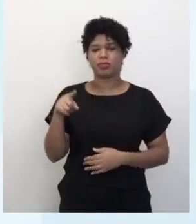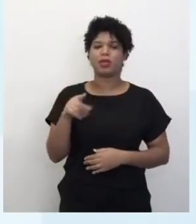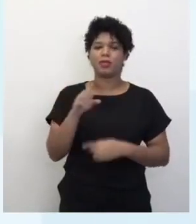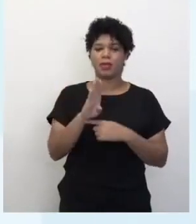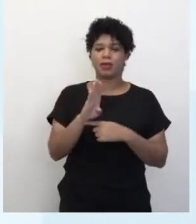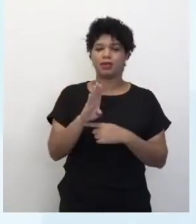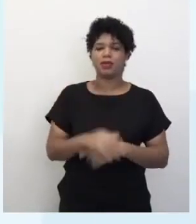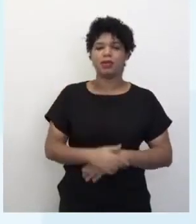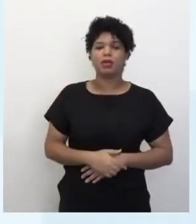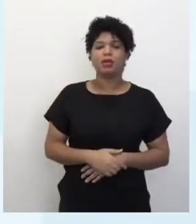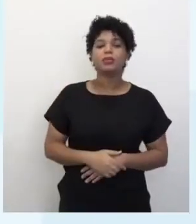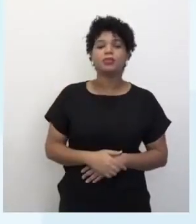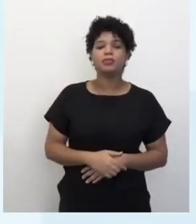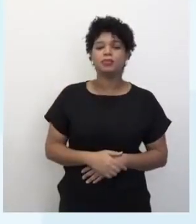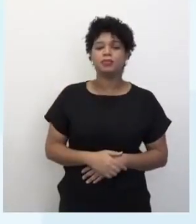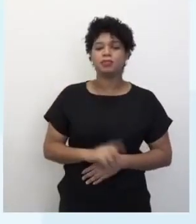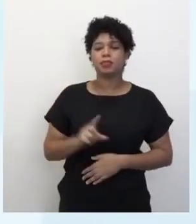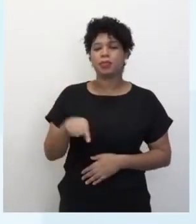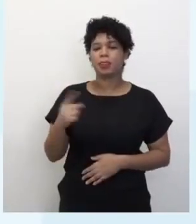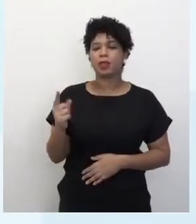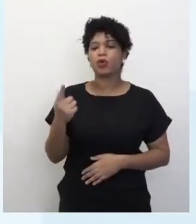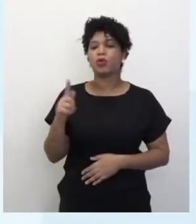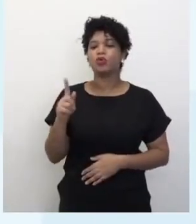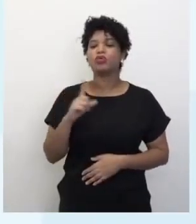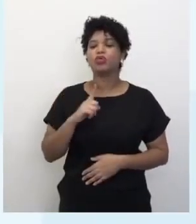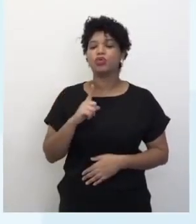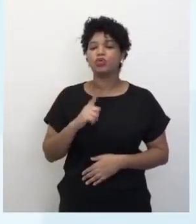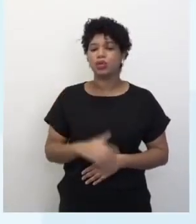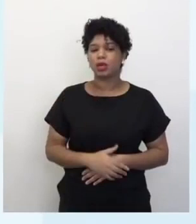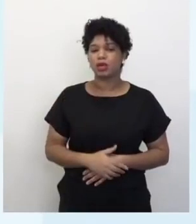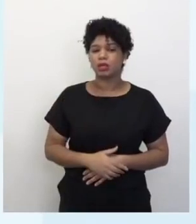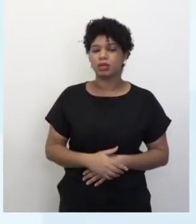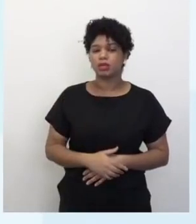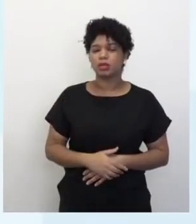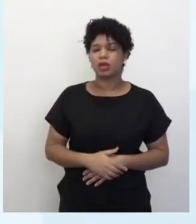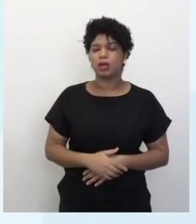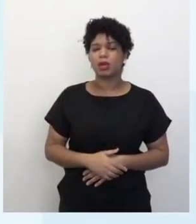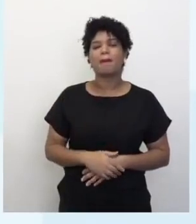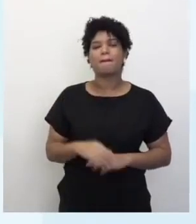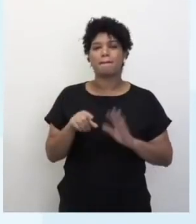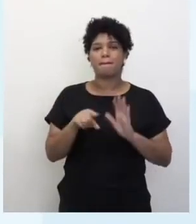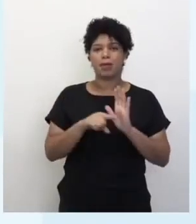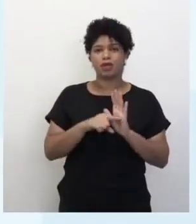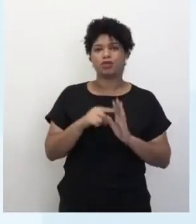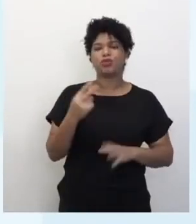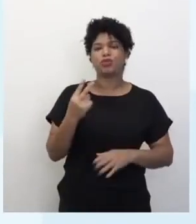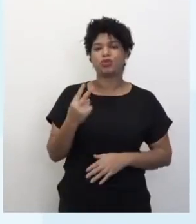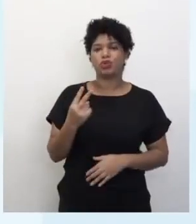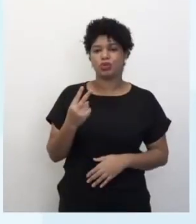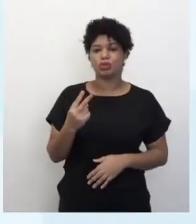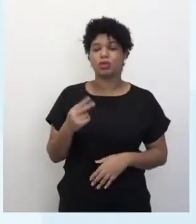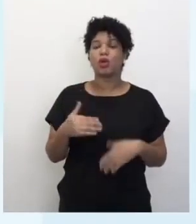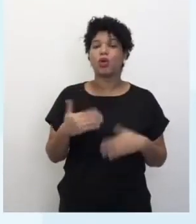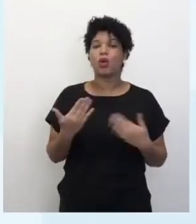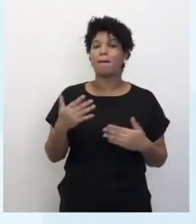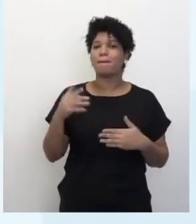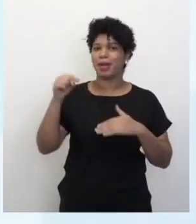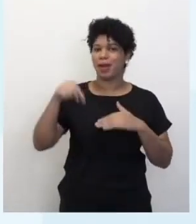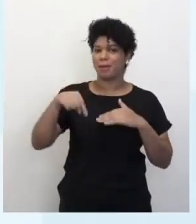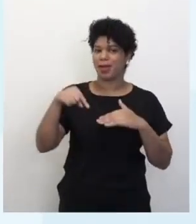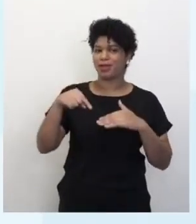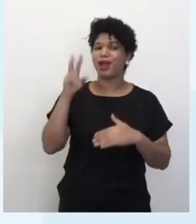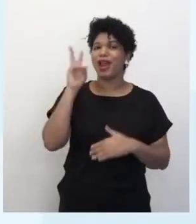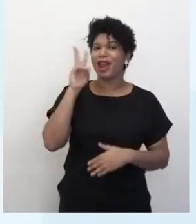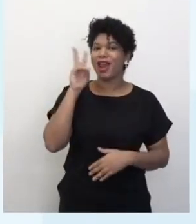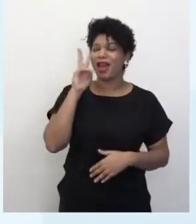B. E o último, que é menos 2, só pode ser deslocado para baixo, né? Lembra que a função cosseno